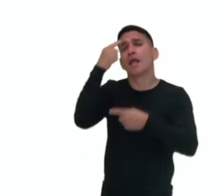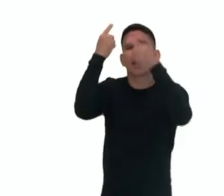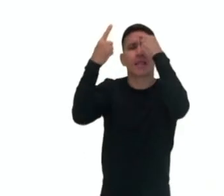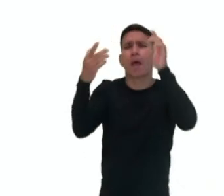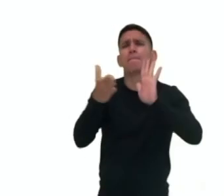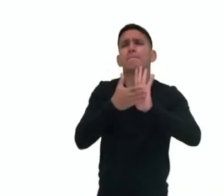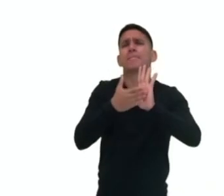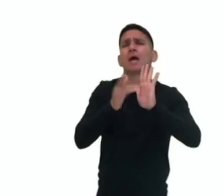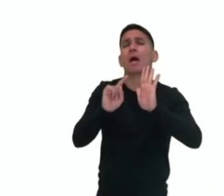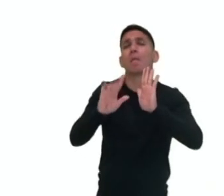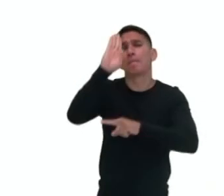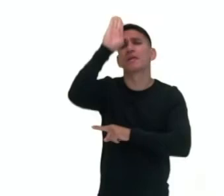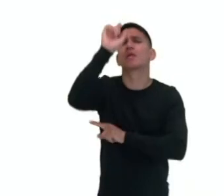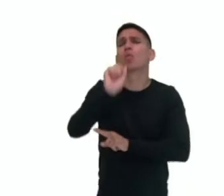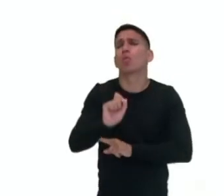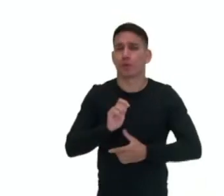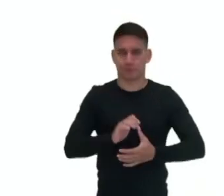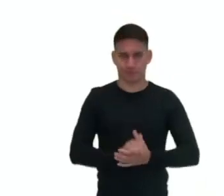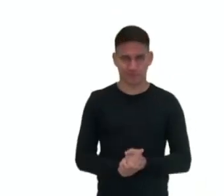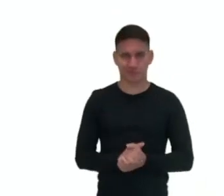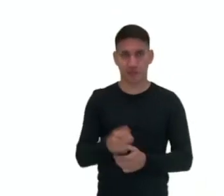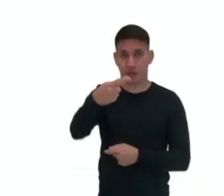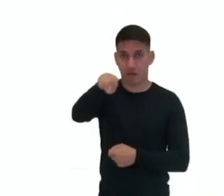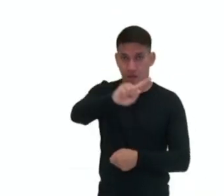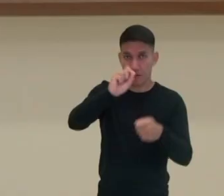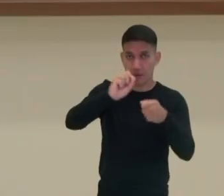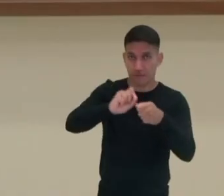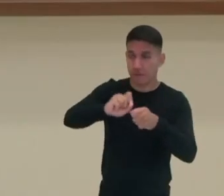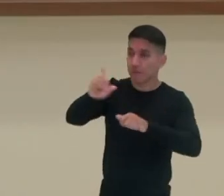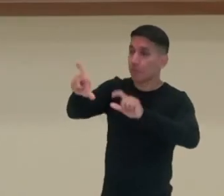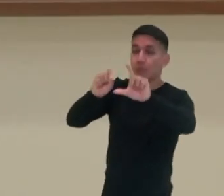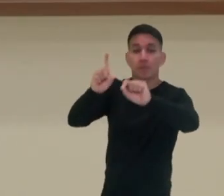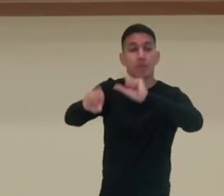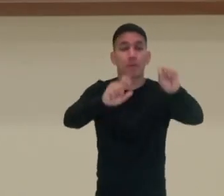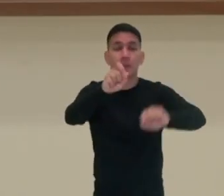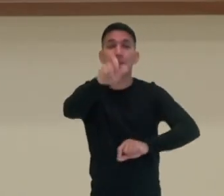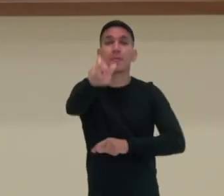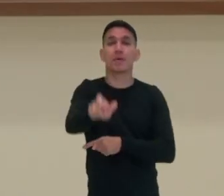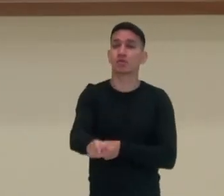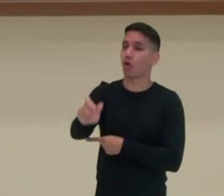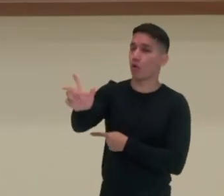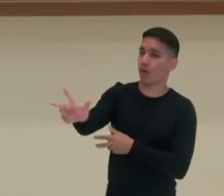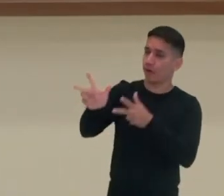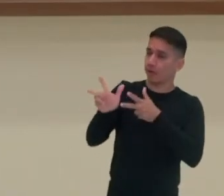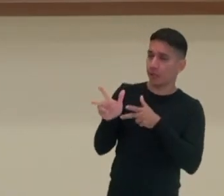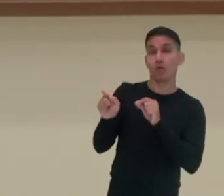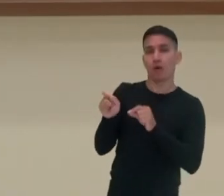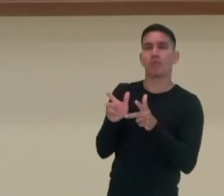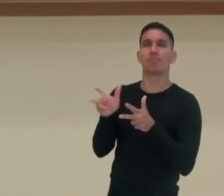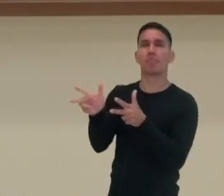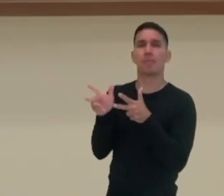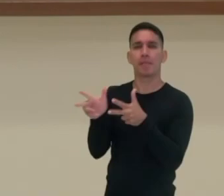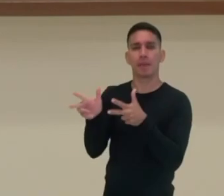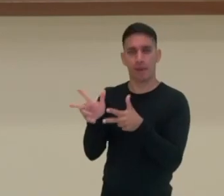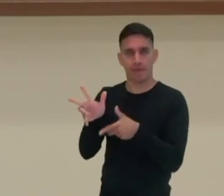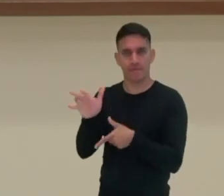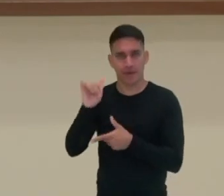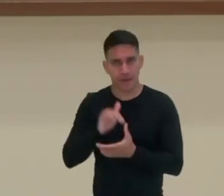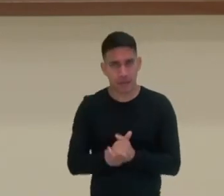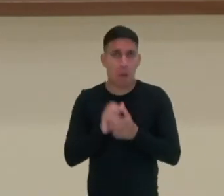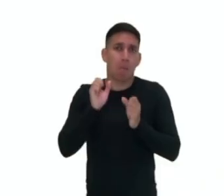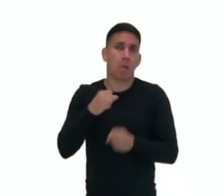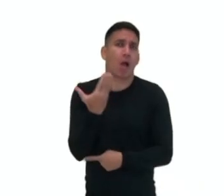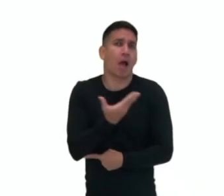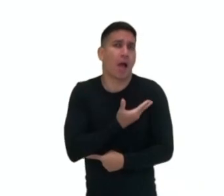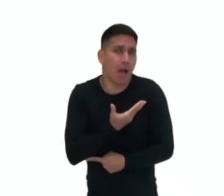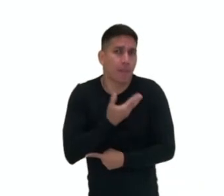agora? De você escolher quem será entrevistado, decida bem aí quem vai ser entrevistado, pode ser um colega